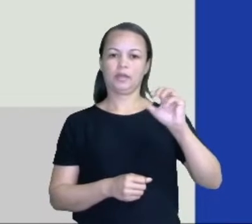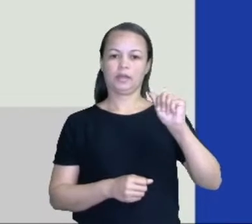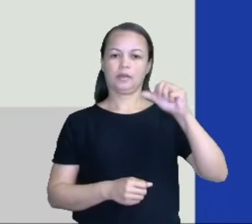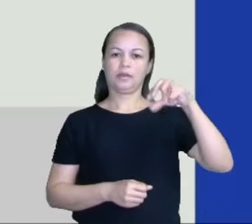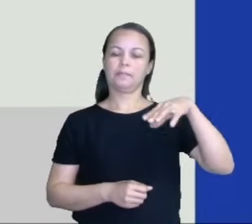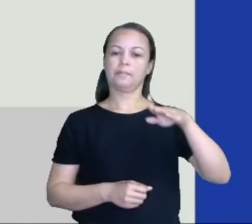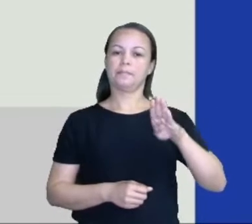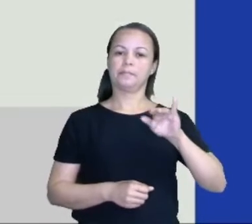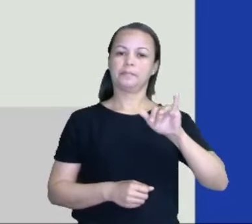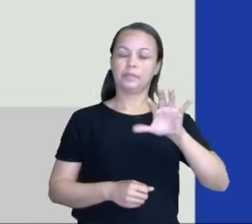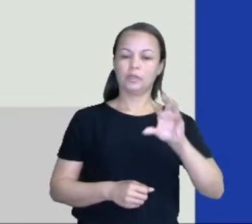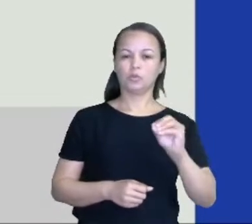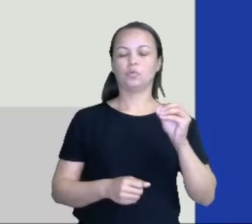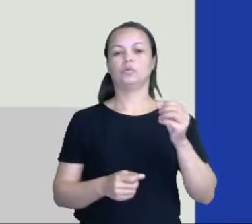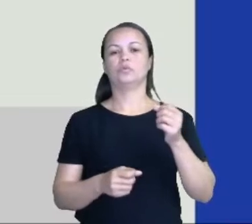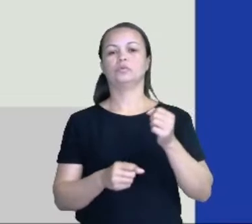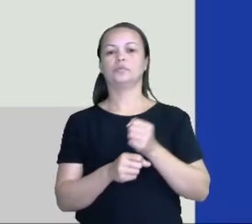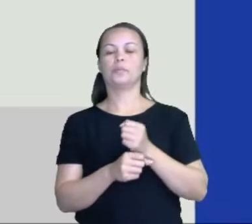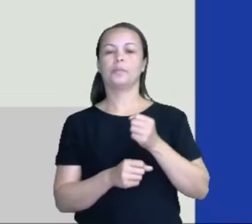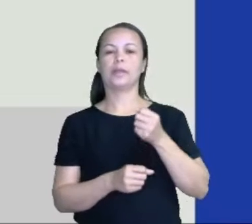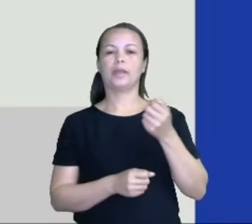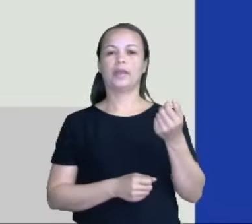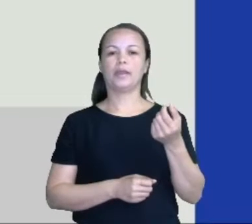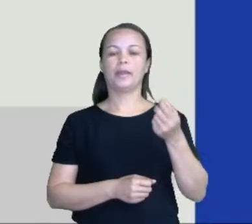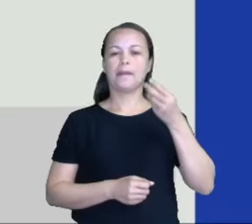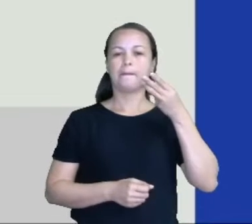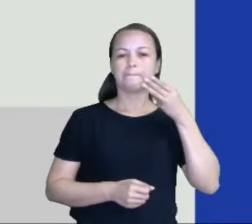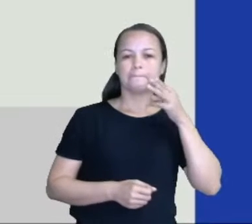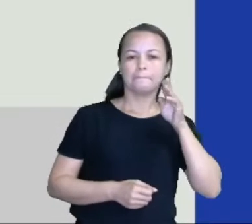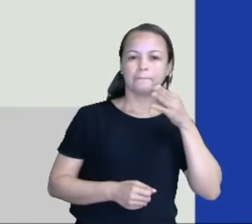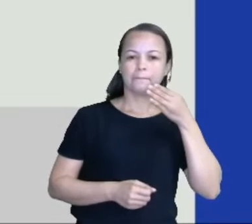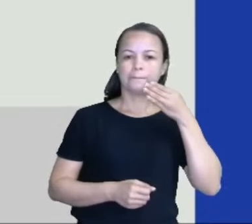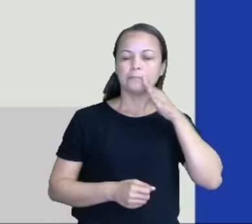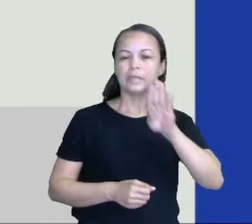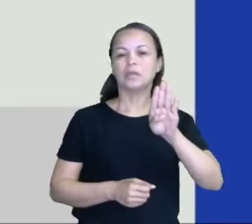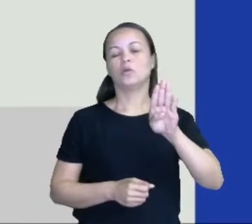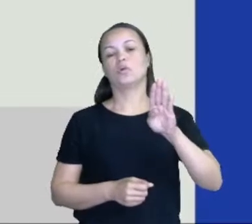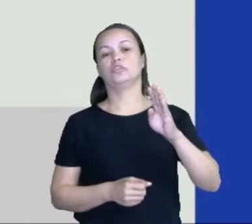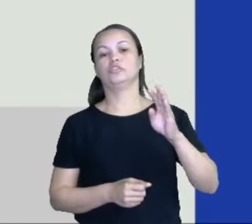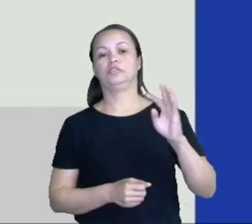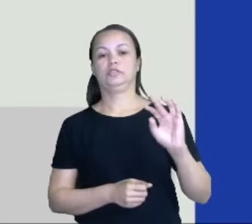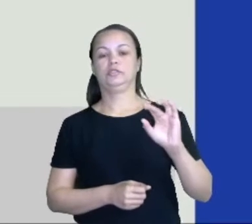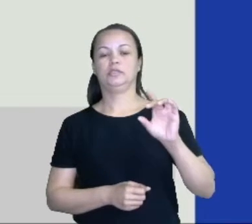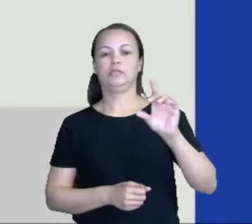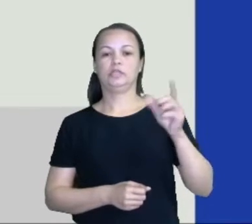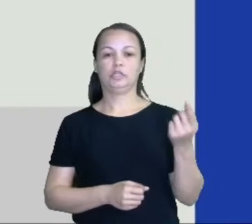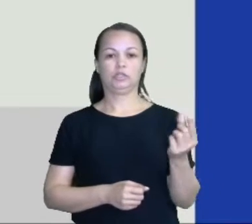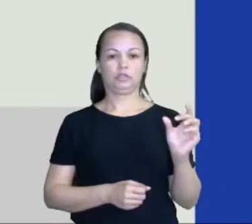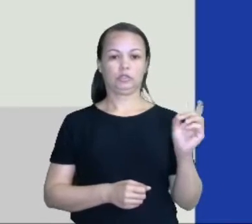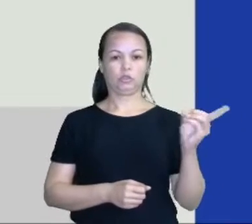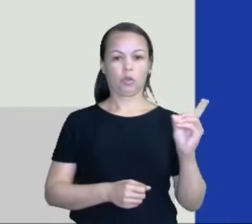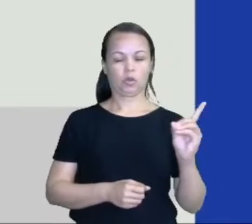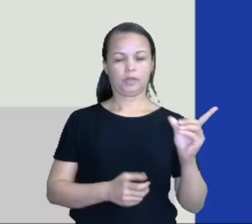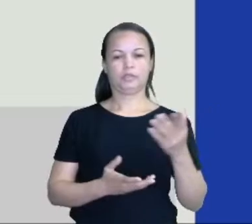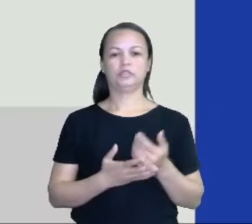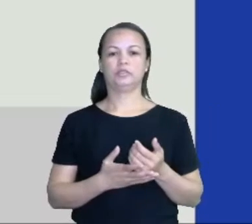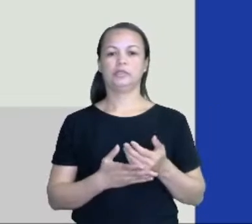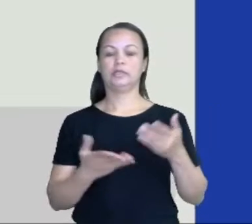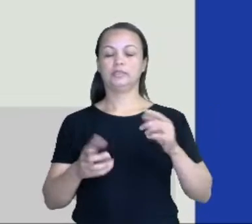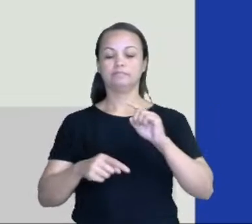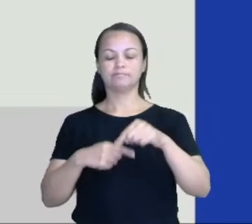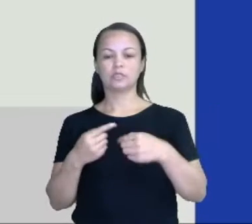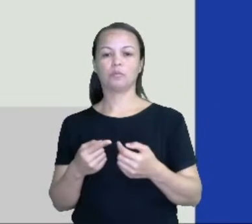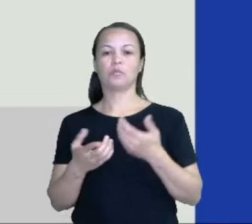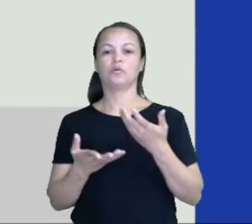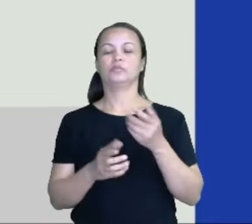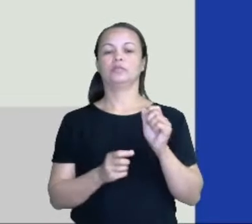dólares. Em 2016, atingiu a marca de 16 trilhões de dólares. Como nós podemos ver aqui no